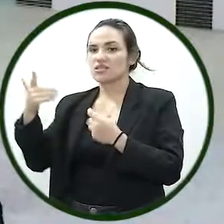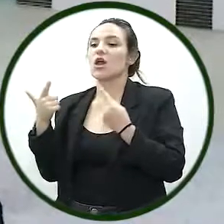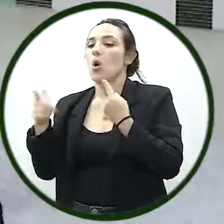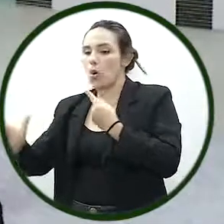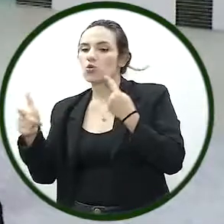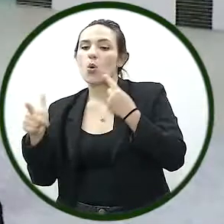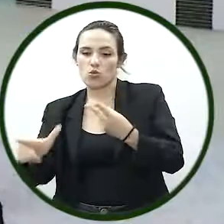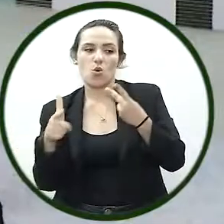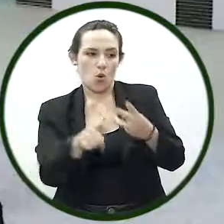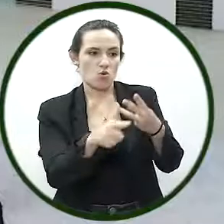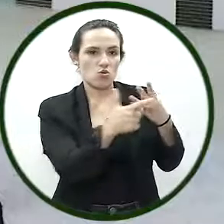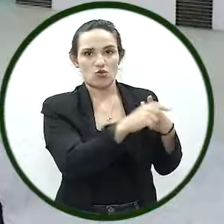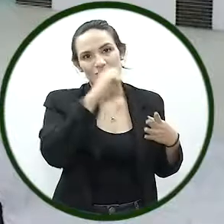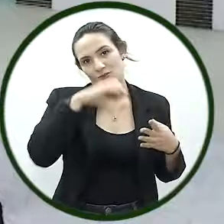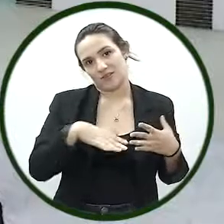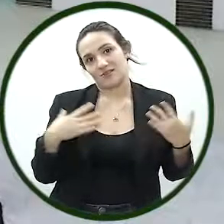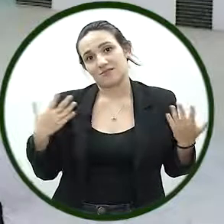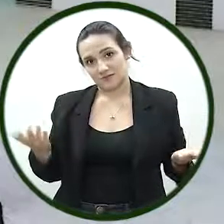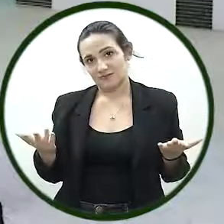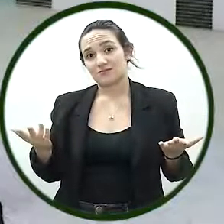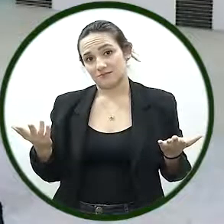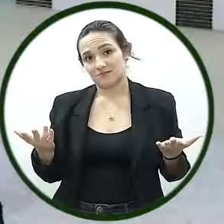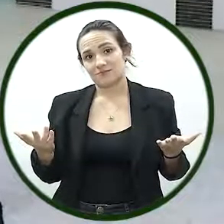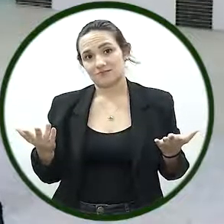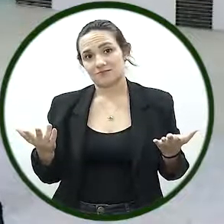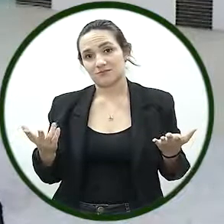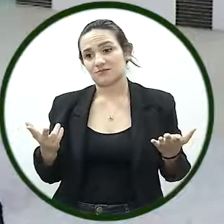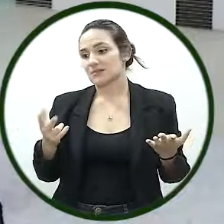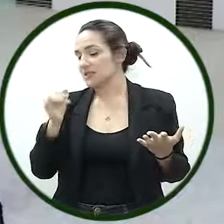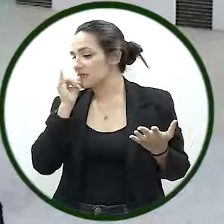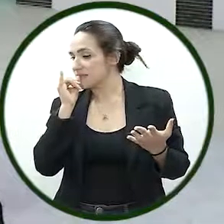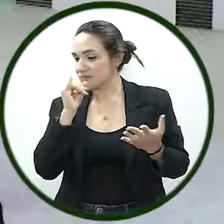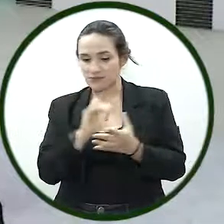de violência. E outras violências vão acontecendo, a